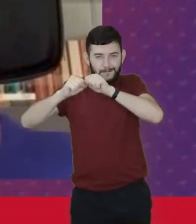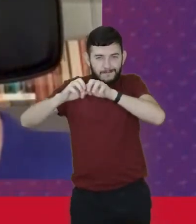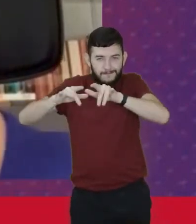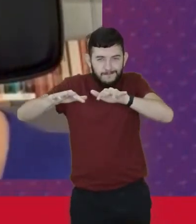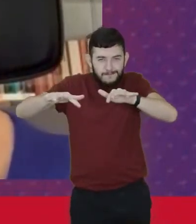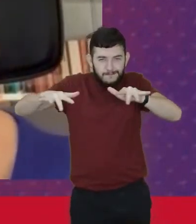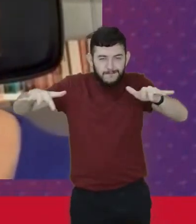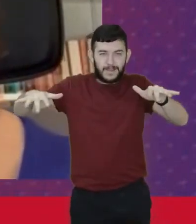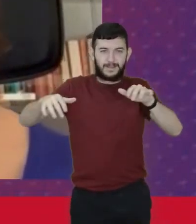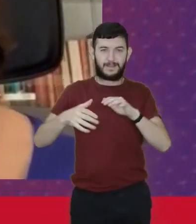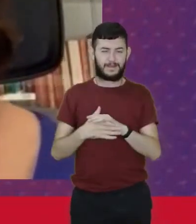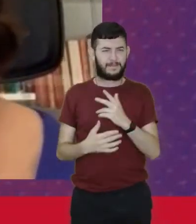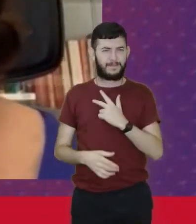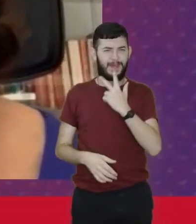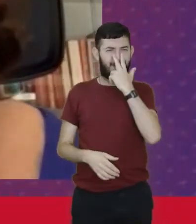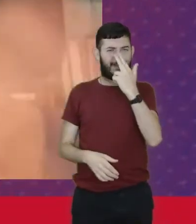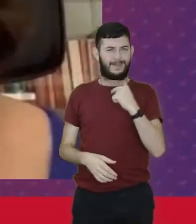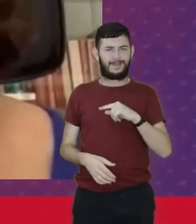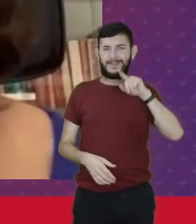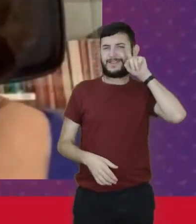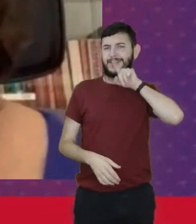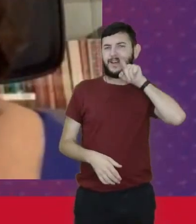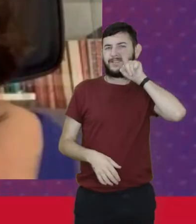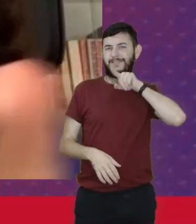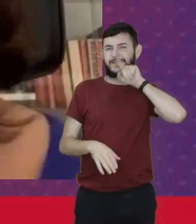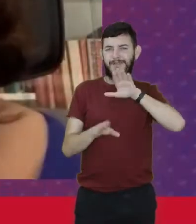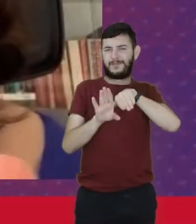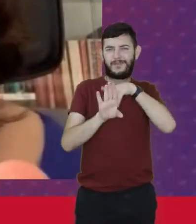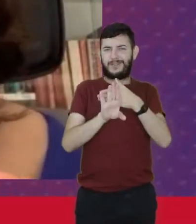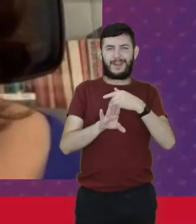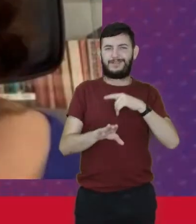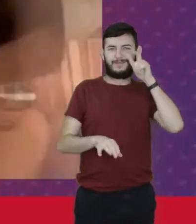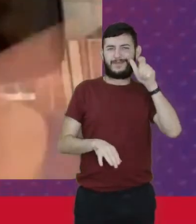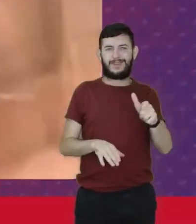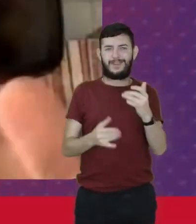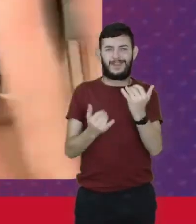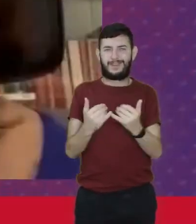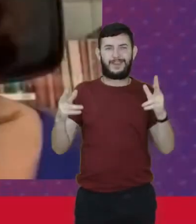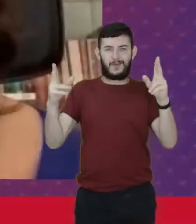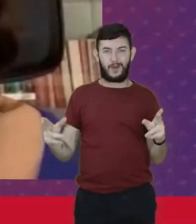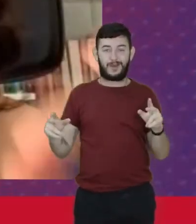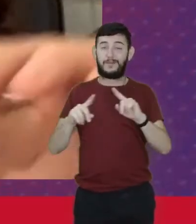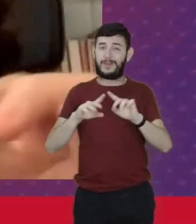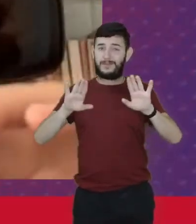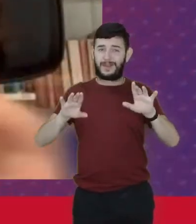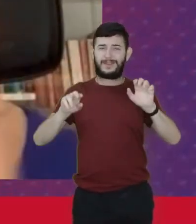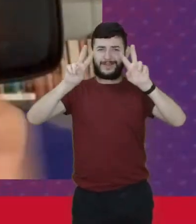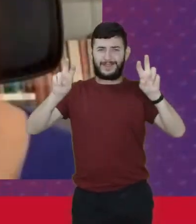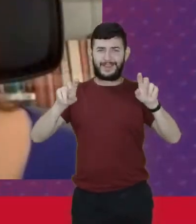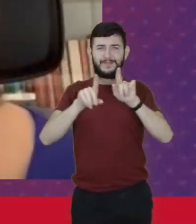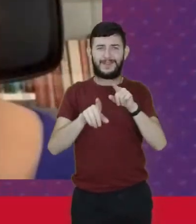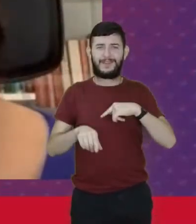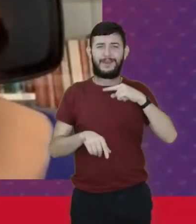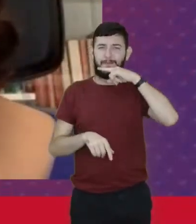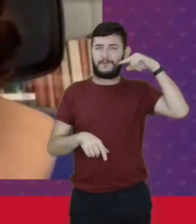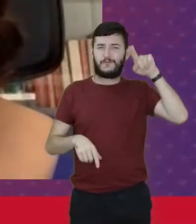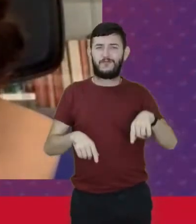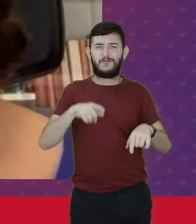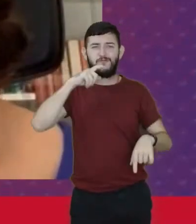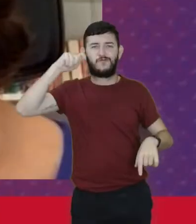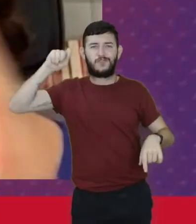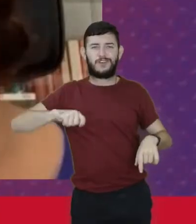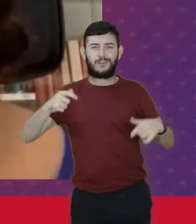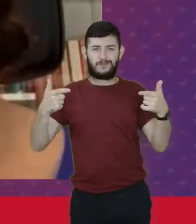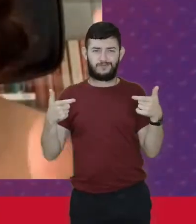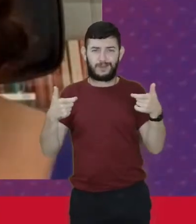guerra da Ucrânia, né? Novamente nós vemos isso reeditado. Não vou falar agora da guerra da Ucrânia, eu só quero fazer esse link aqui,